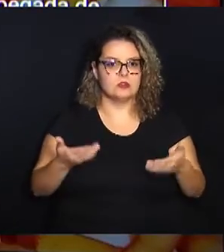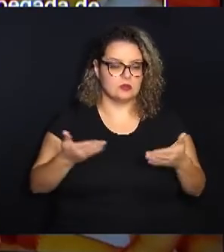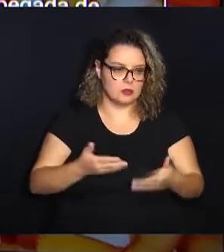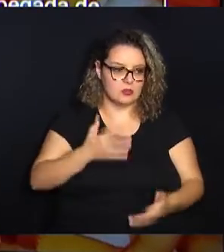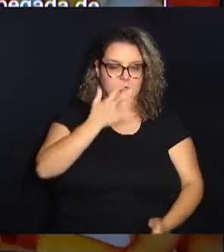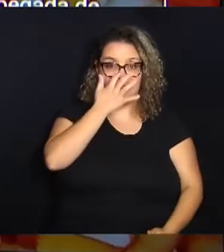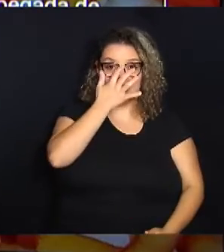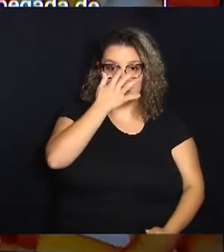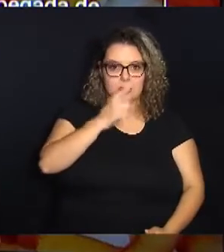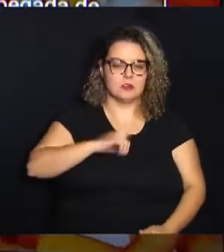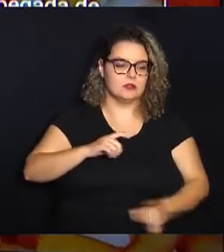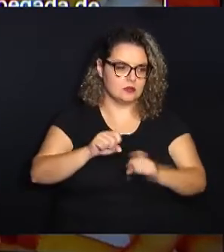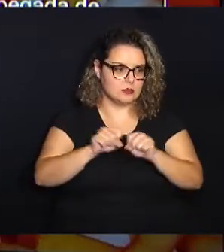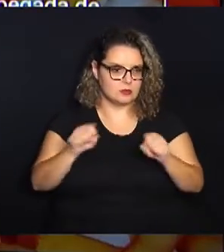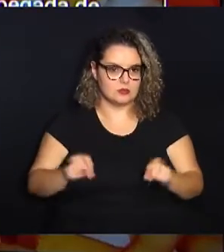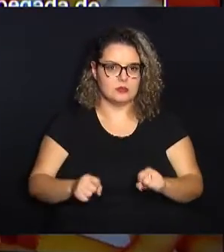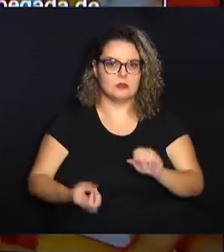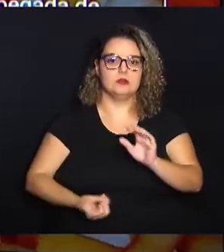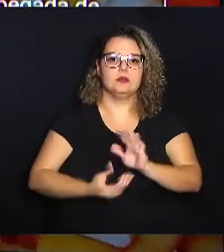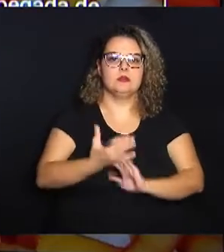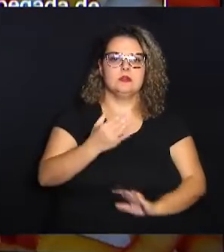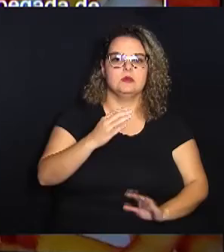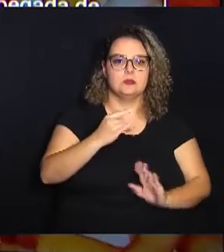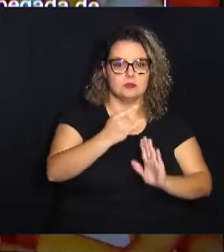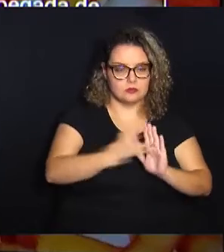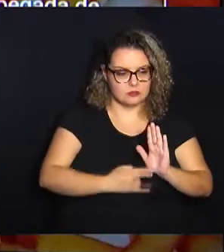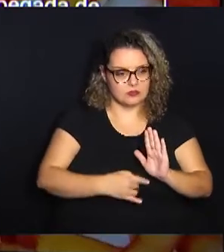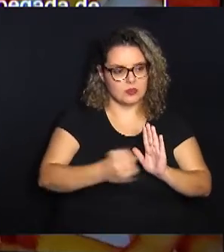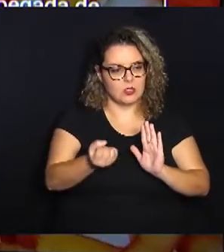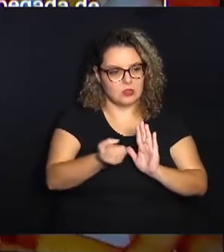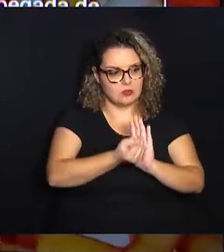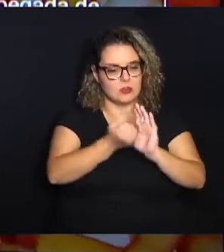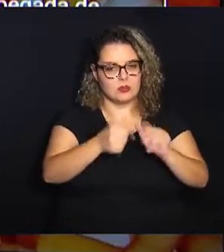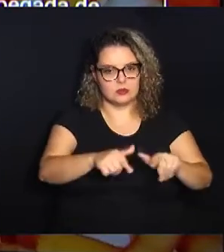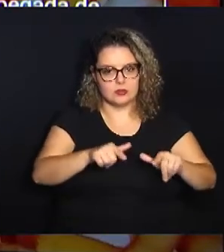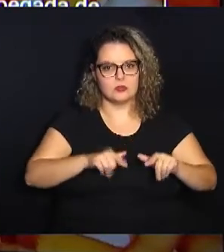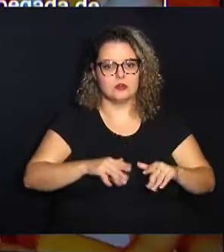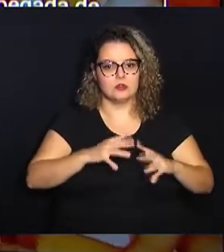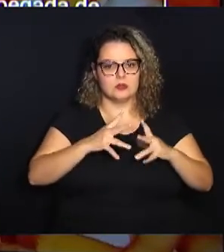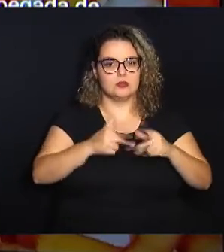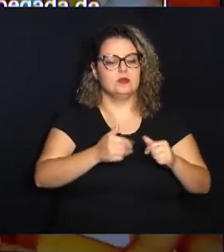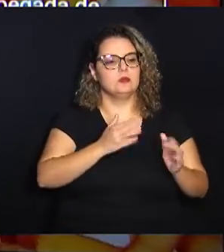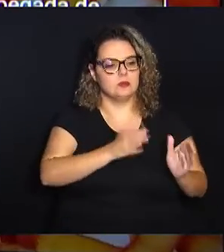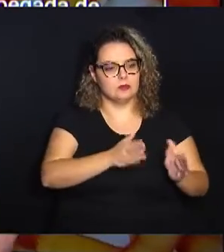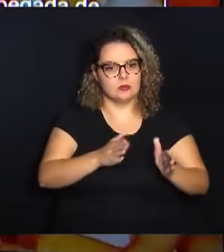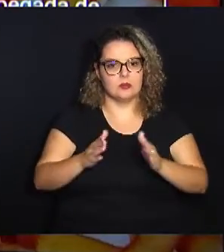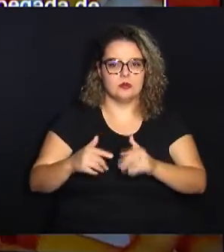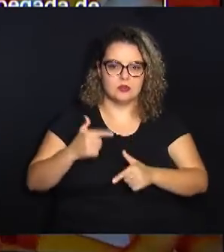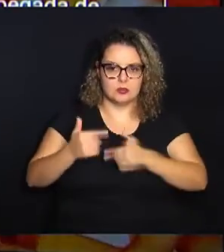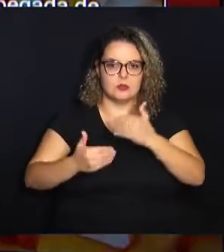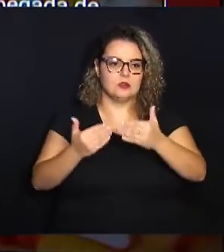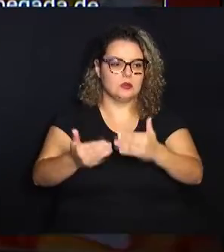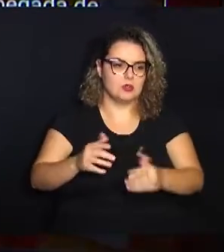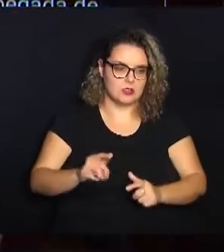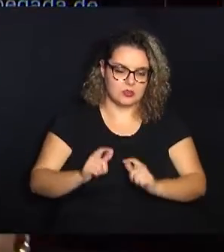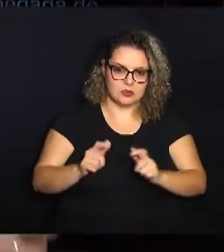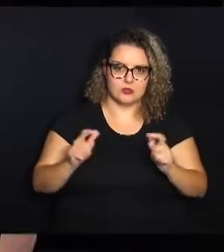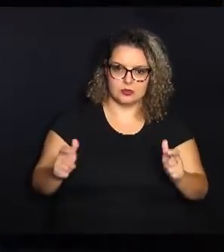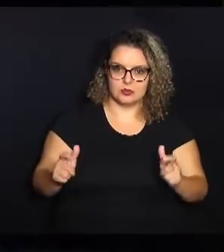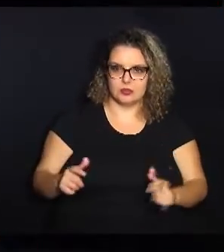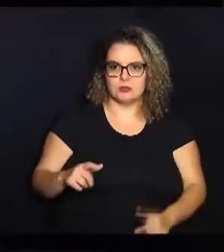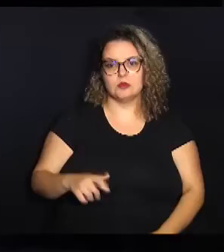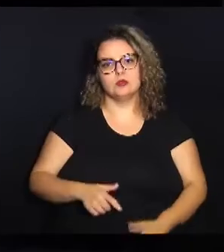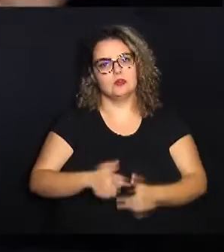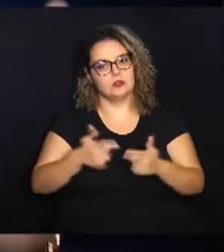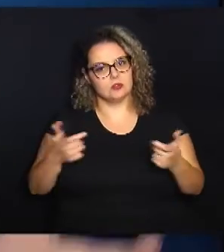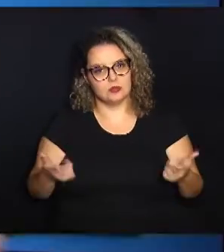tem um sistema, criamos uma certificação, tudo isso já foram passos que a gente conseguiu dar e crescer e aumentar a nossa gama